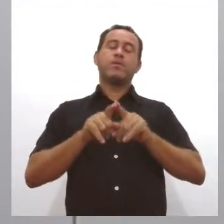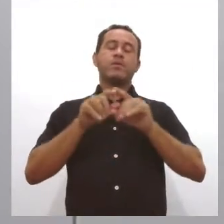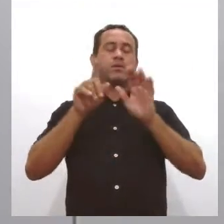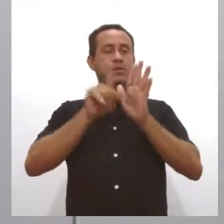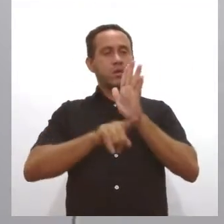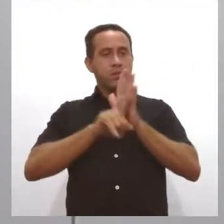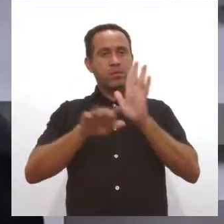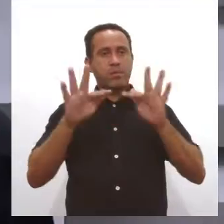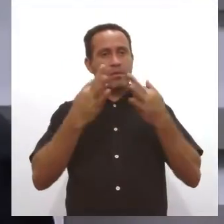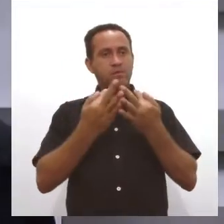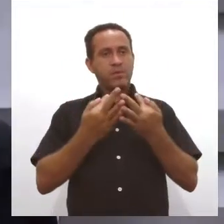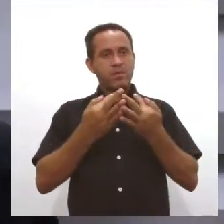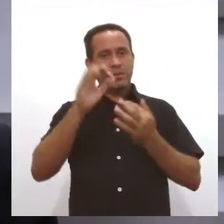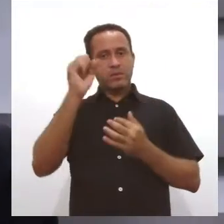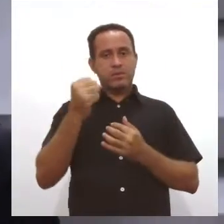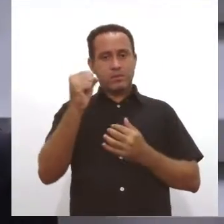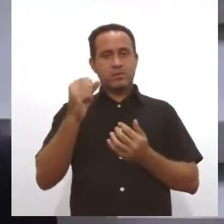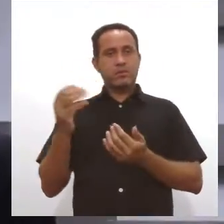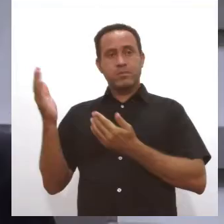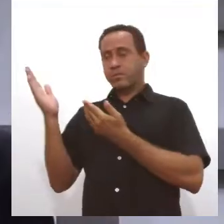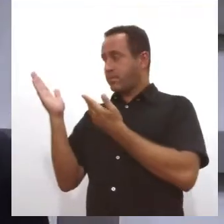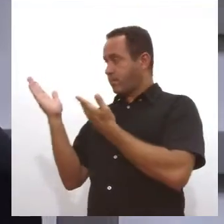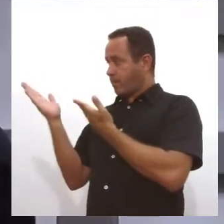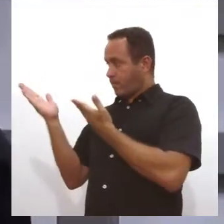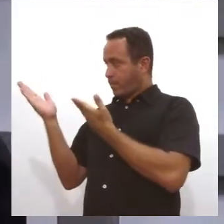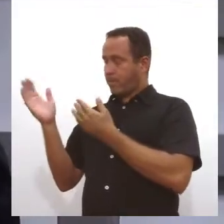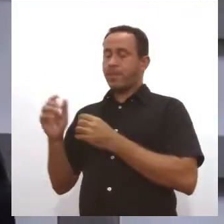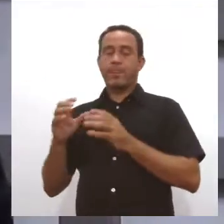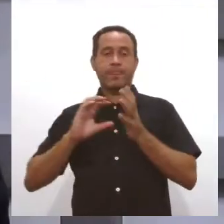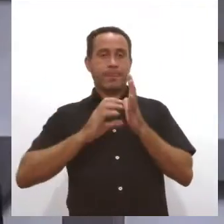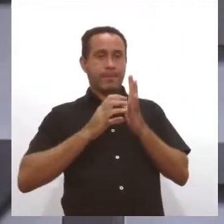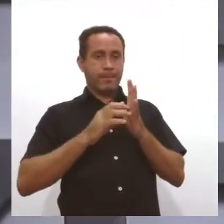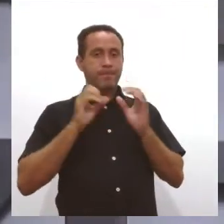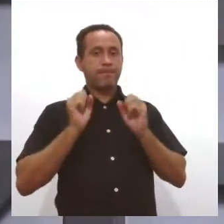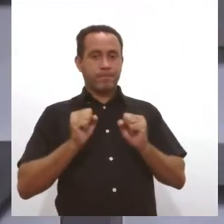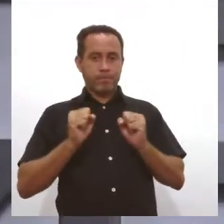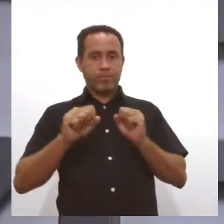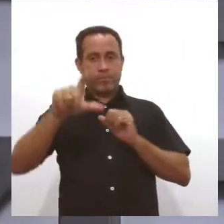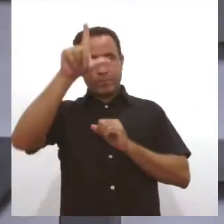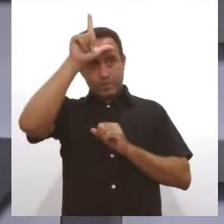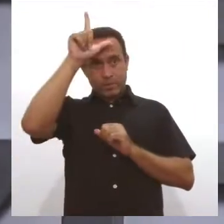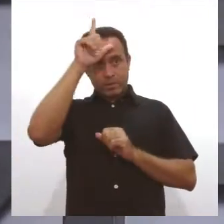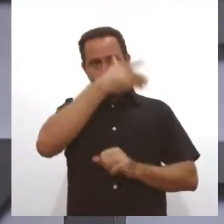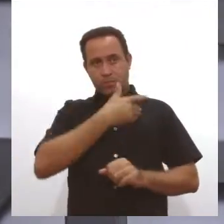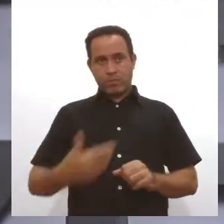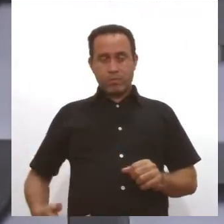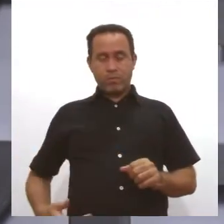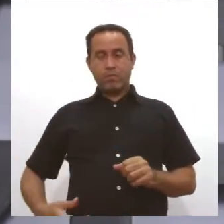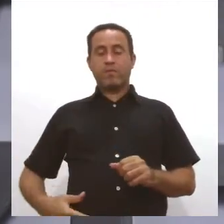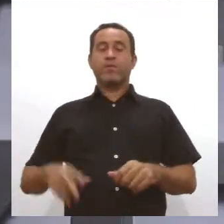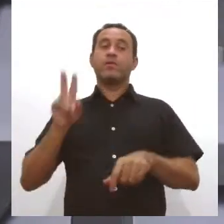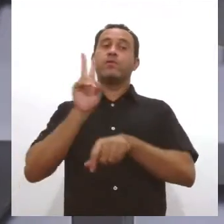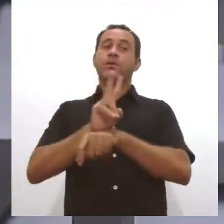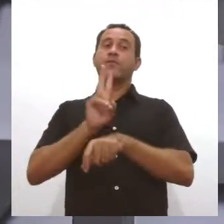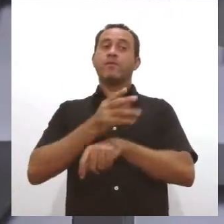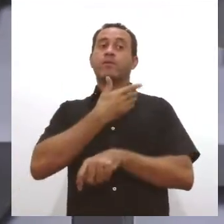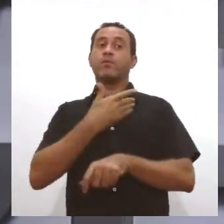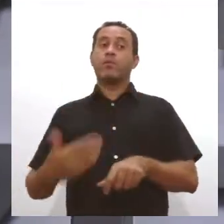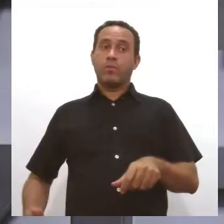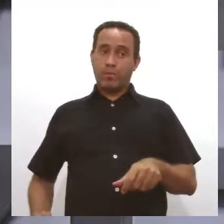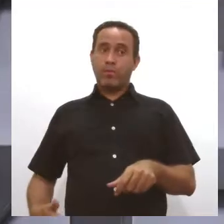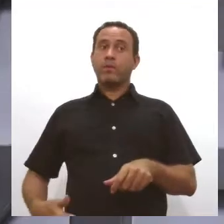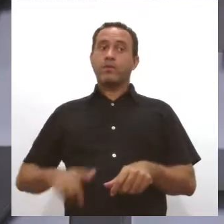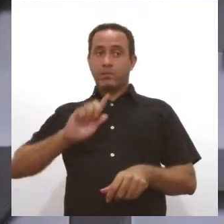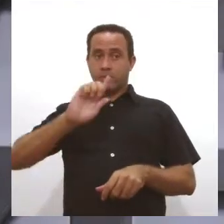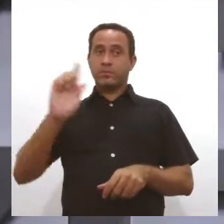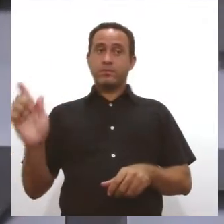as famílias sergipanas. O deputado Zezinho Sobral, do Podemos, e líder do governo na casa, rebateu as críticas feitas à gestão.